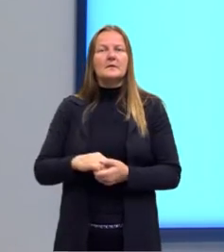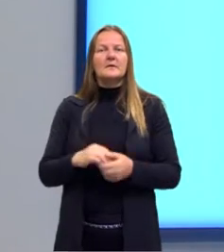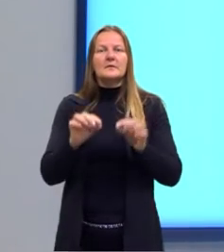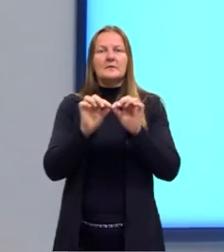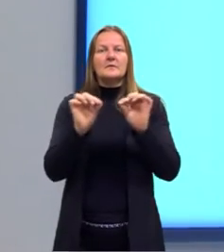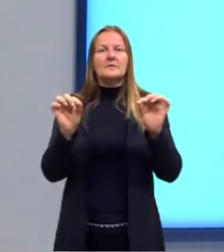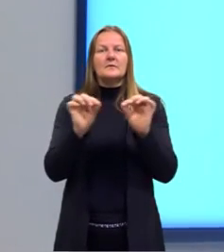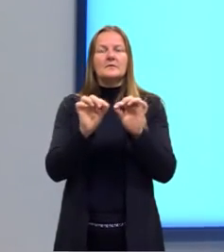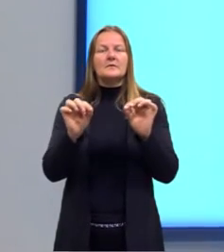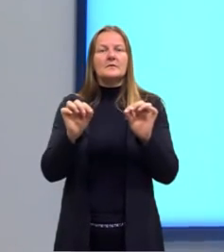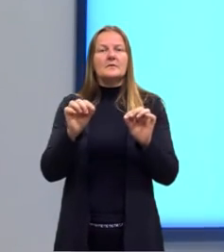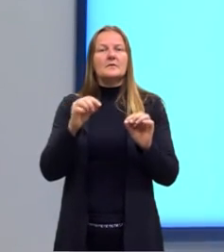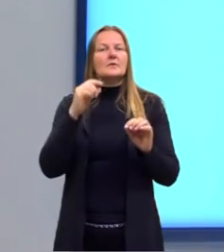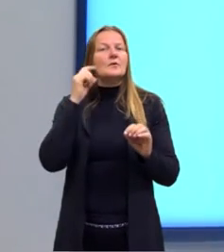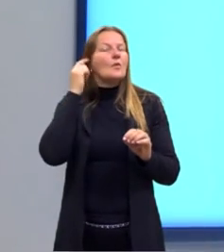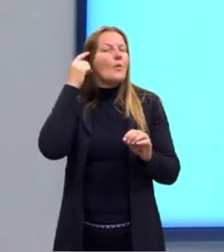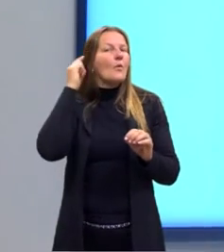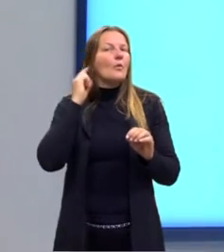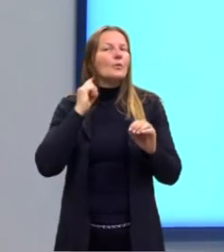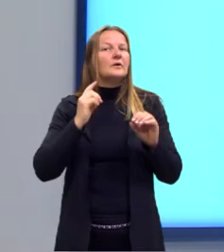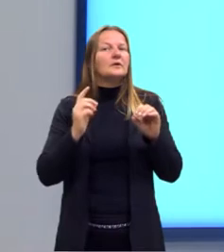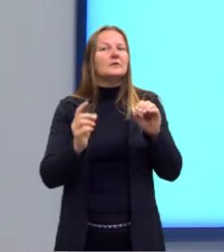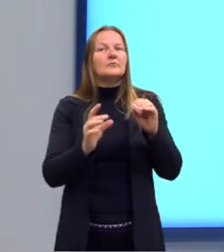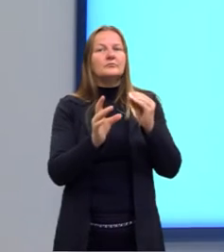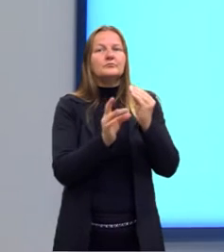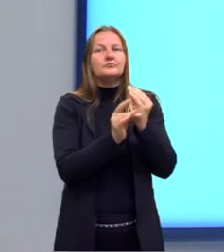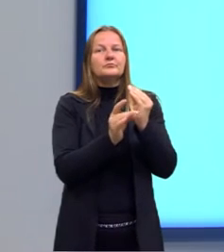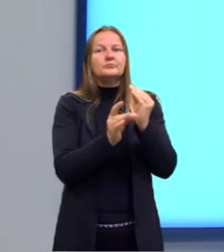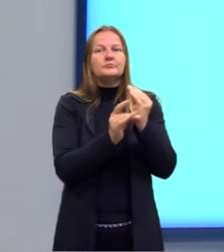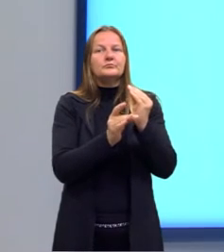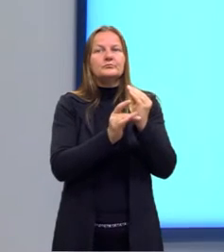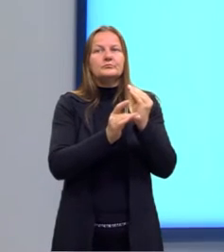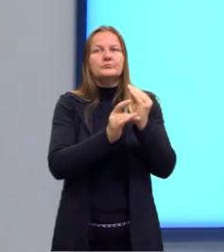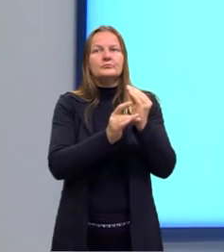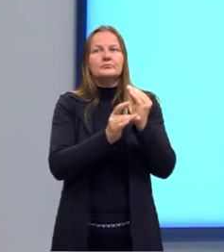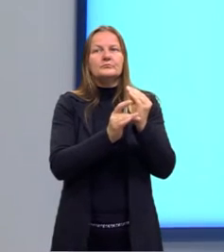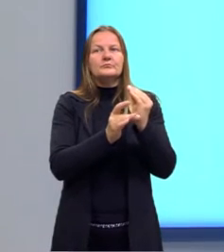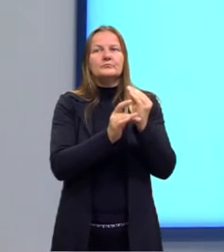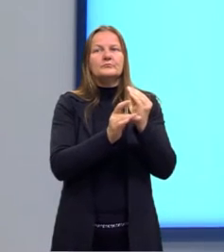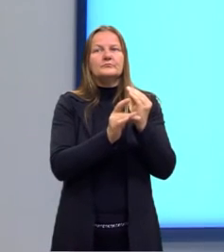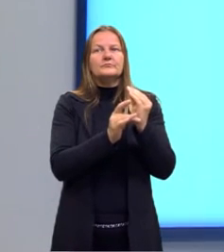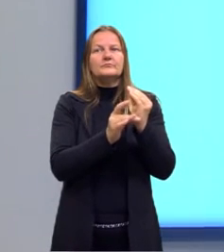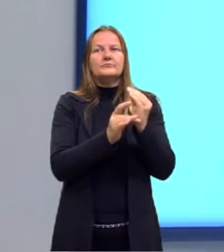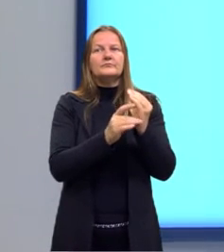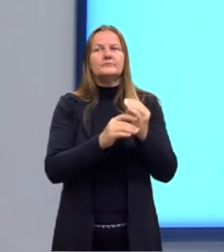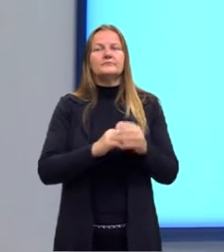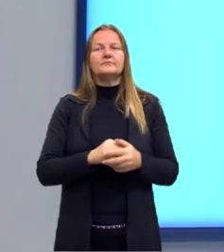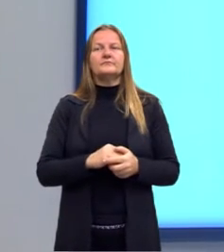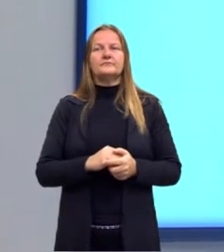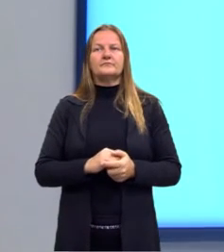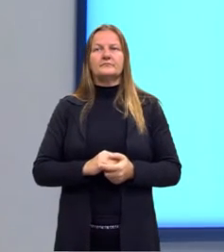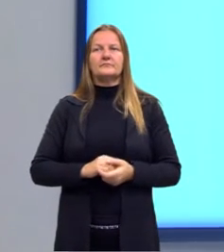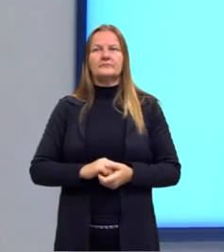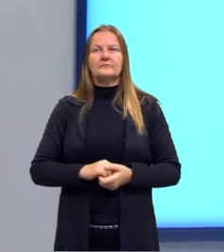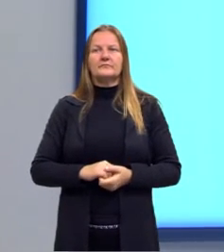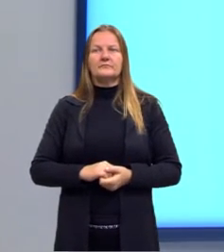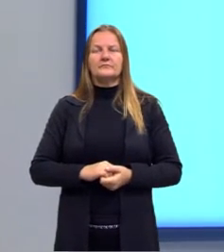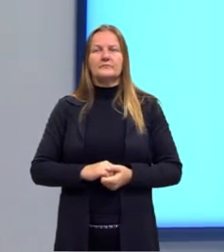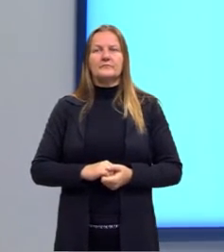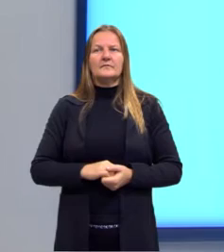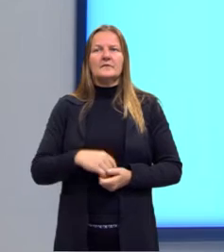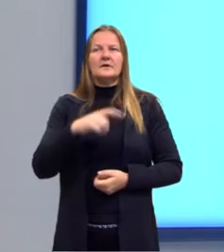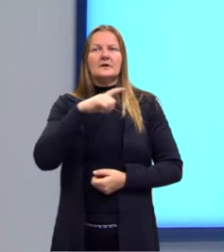orelha preso prestem atenção nesse cruzamento aqui o que